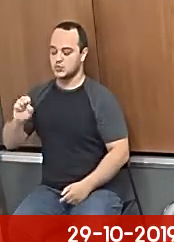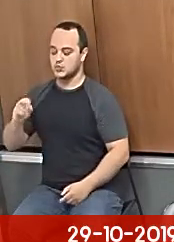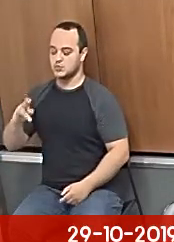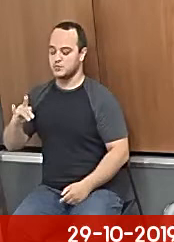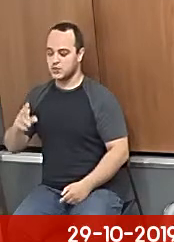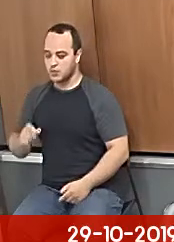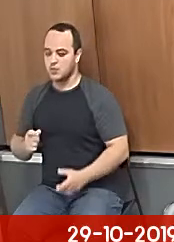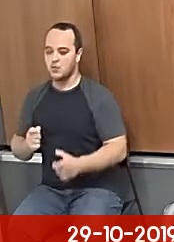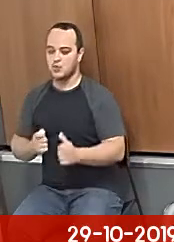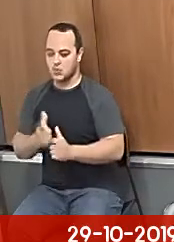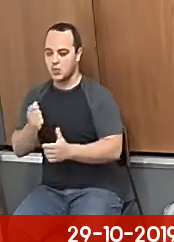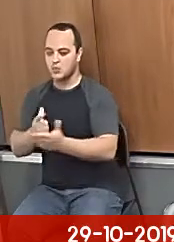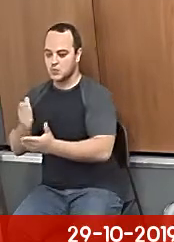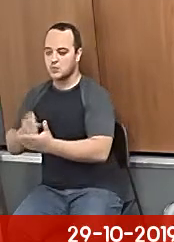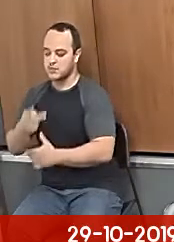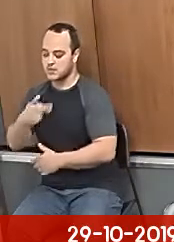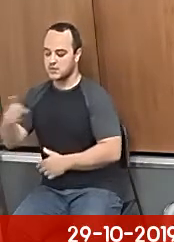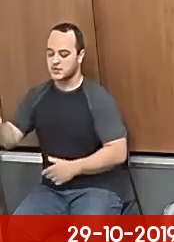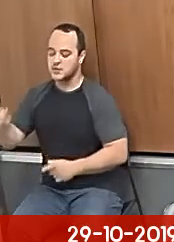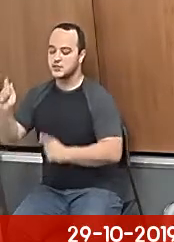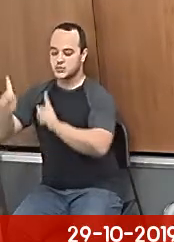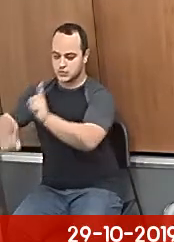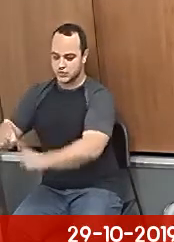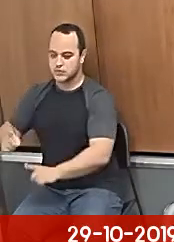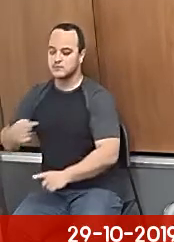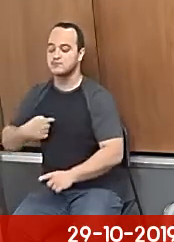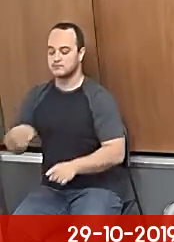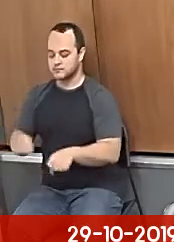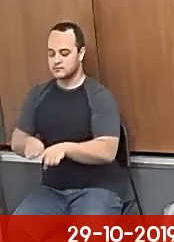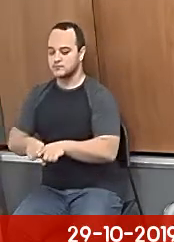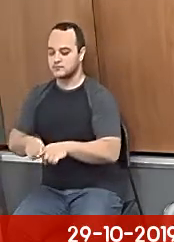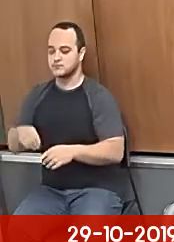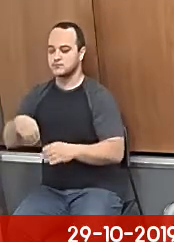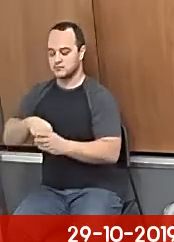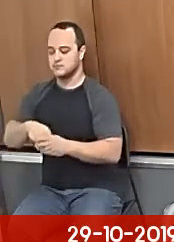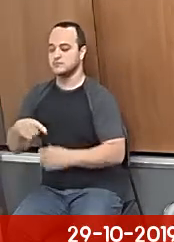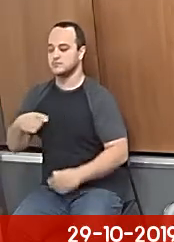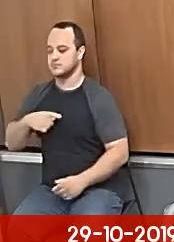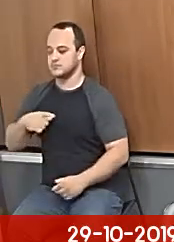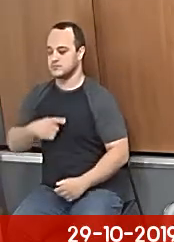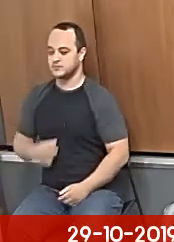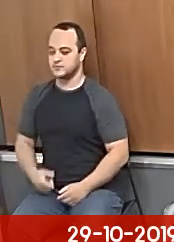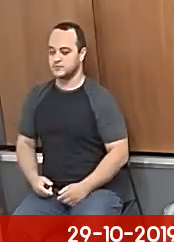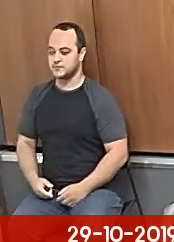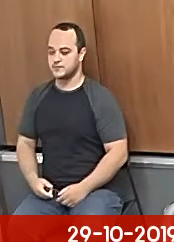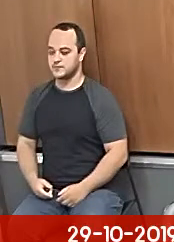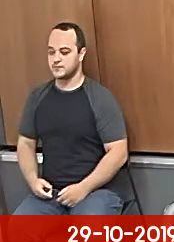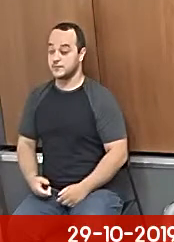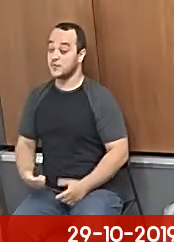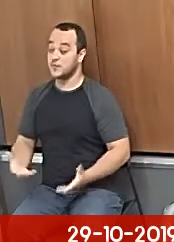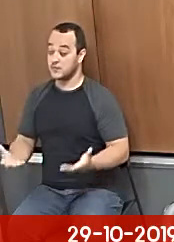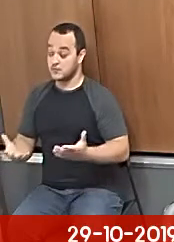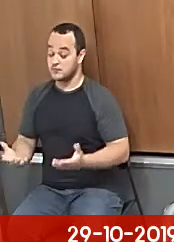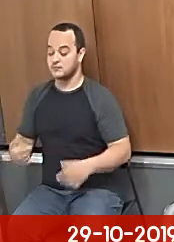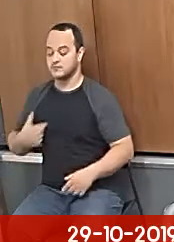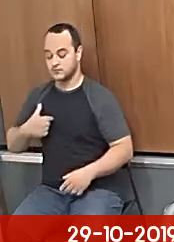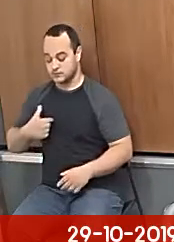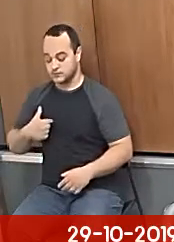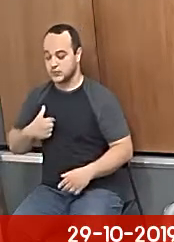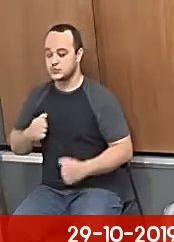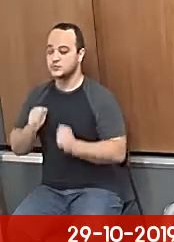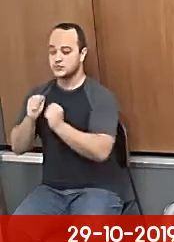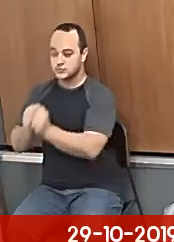tão relevantes que vocês estão trazendo aqui hoje. O que eu quero deixar é minha disposição para lutar com vocês,